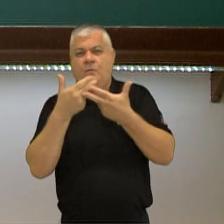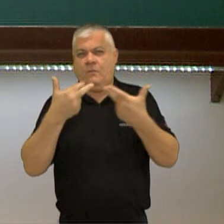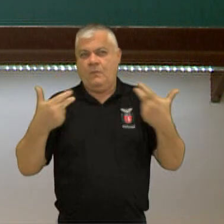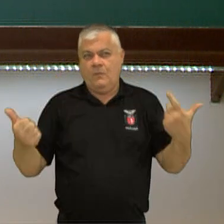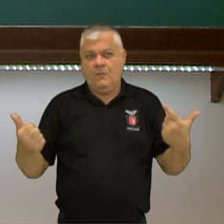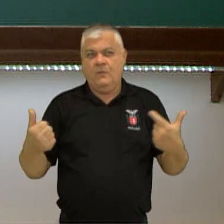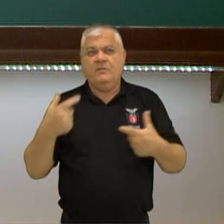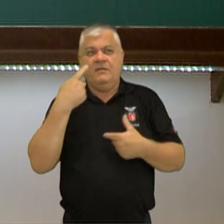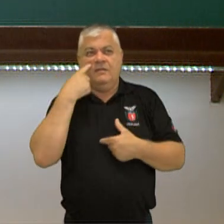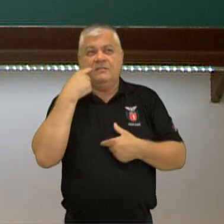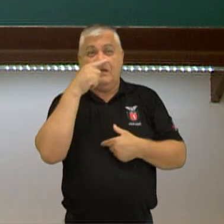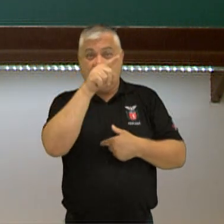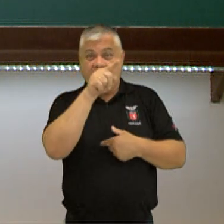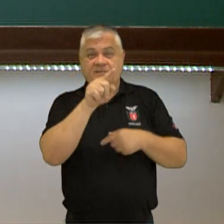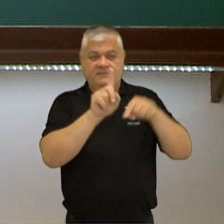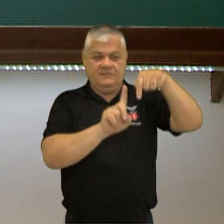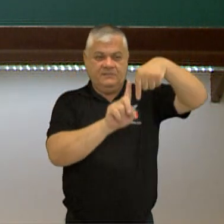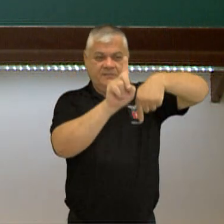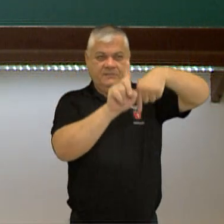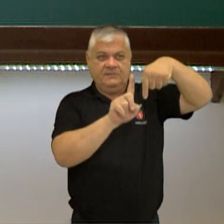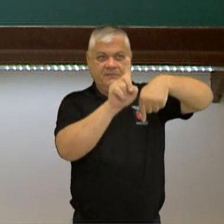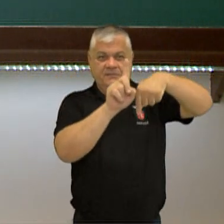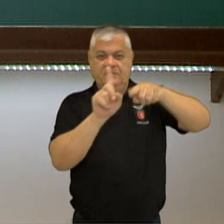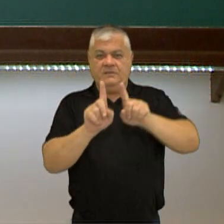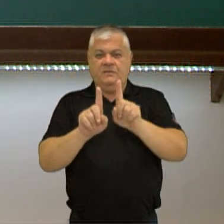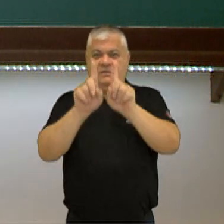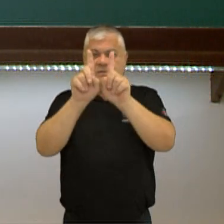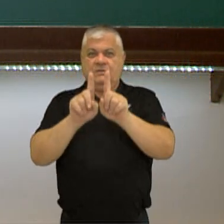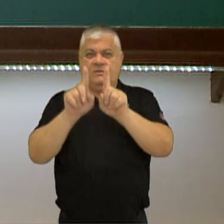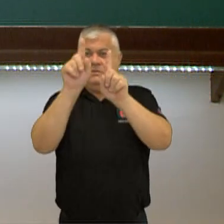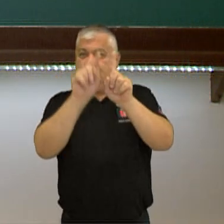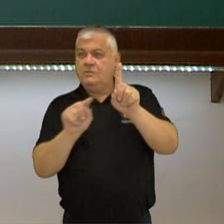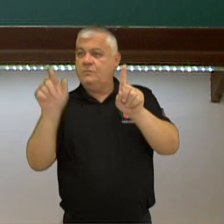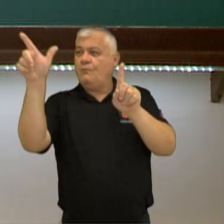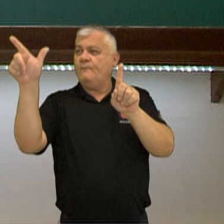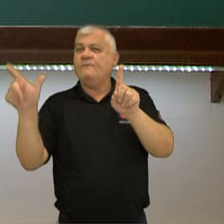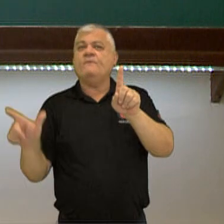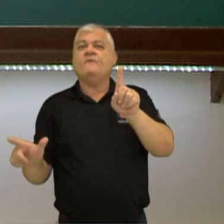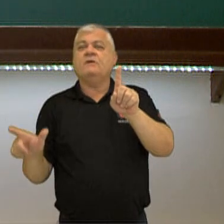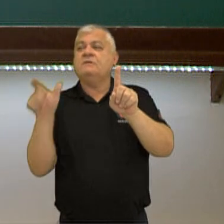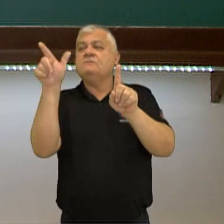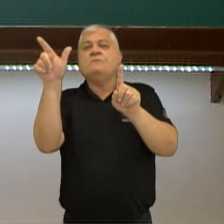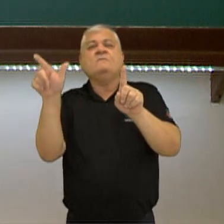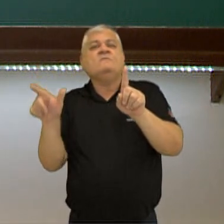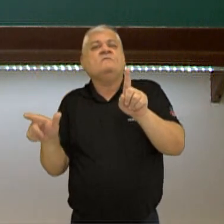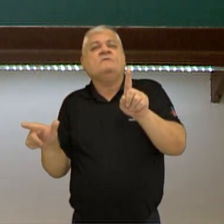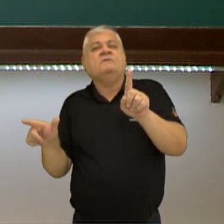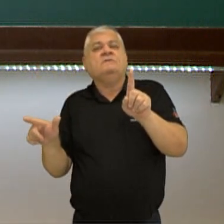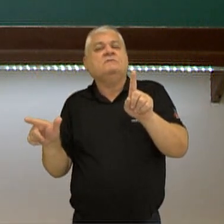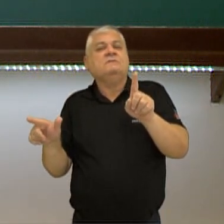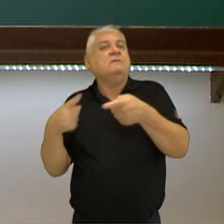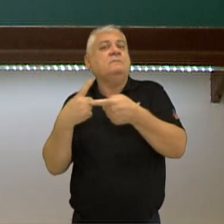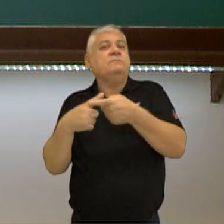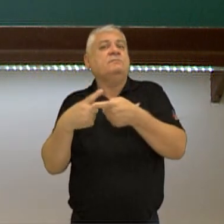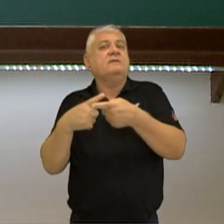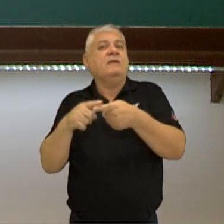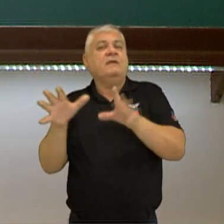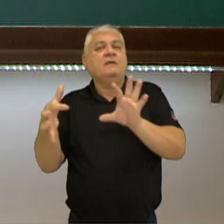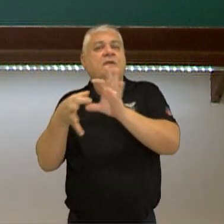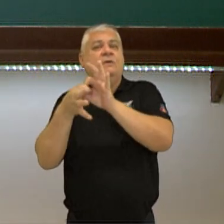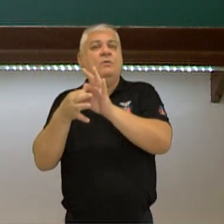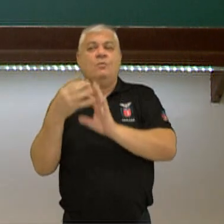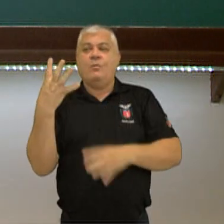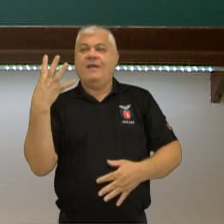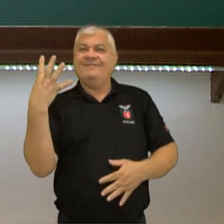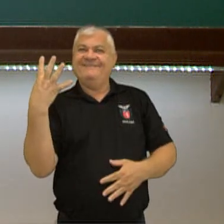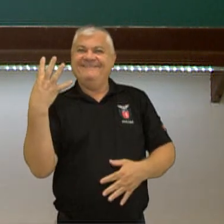elétron aqui, ele salta para o orbital vazio, dando a possibilidade de formar 4 ligações simples,